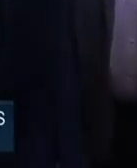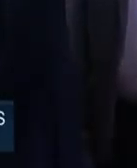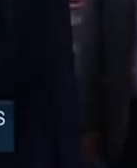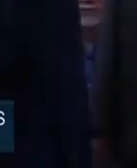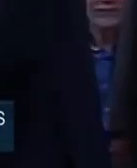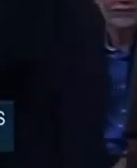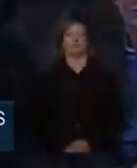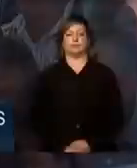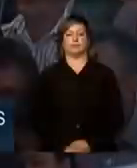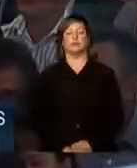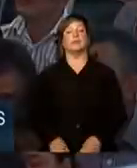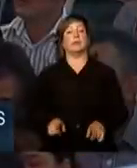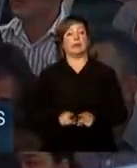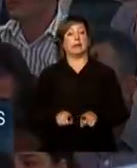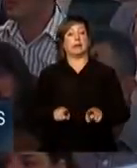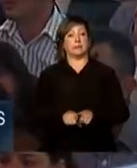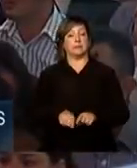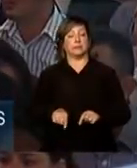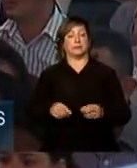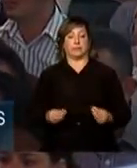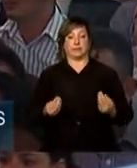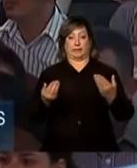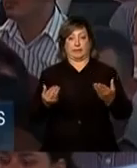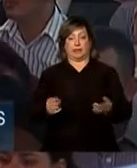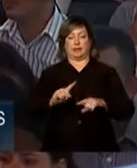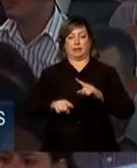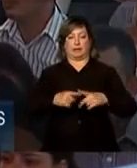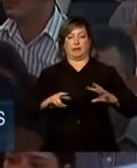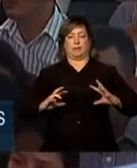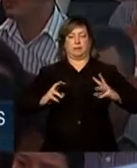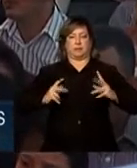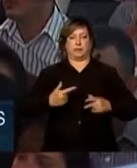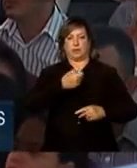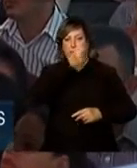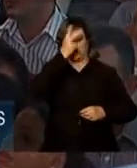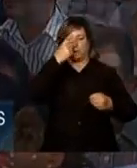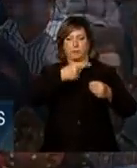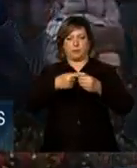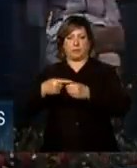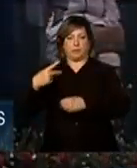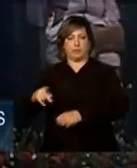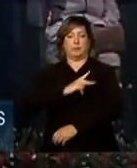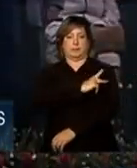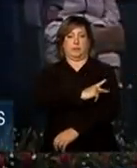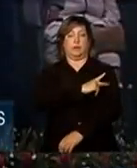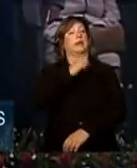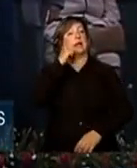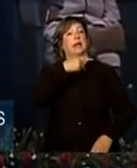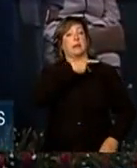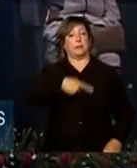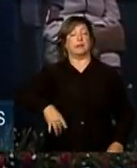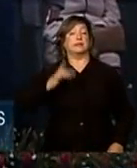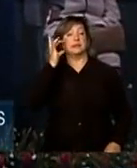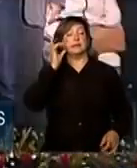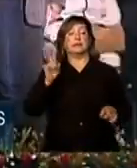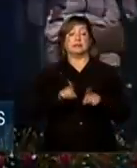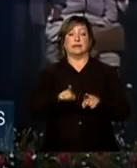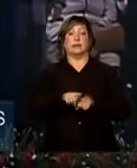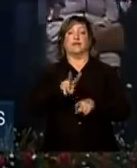E além de entregar esses equipamentos aos municípios do Piauí, a presidenta Dilma Rousseff também